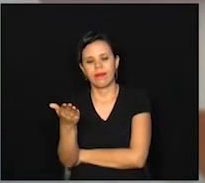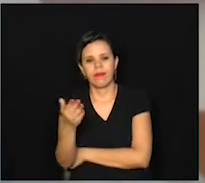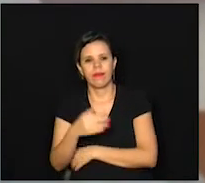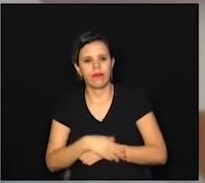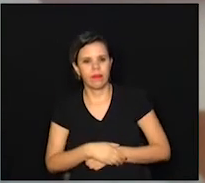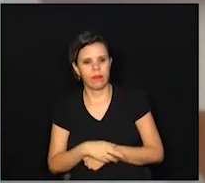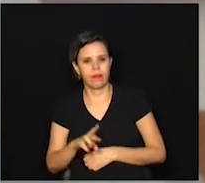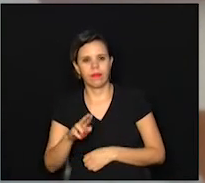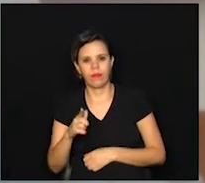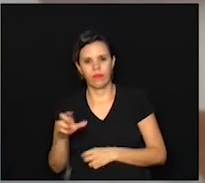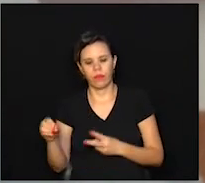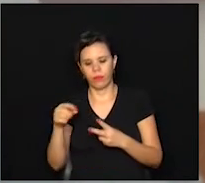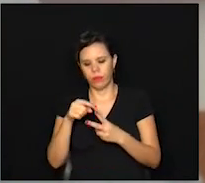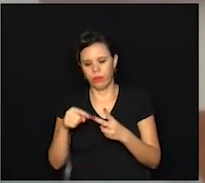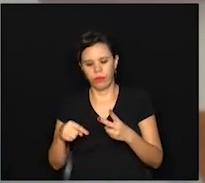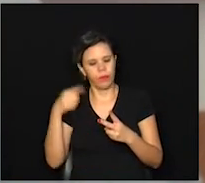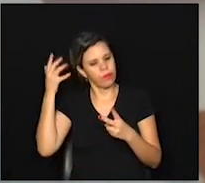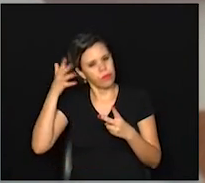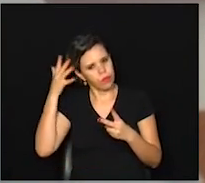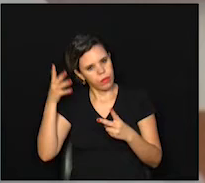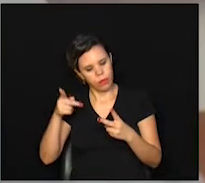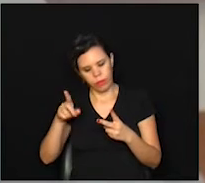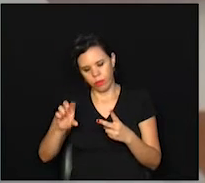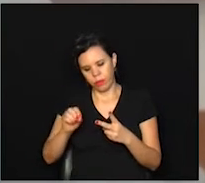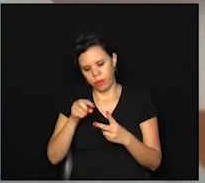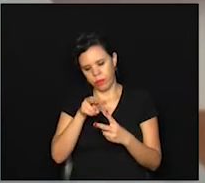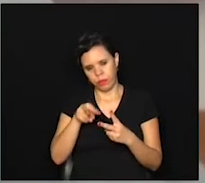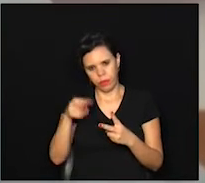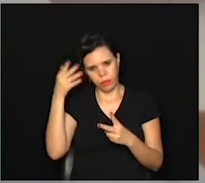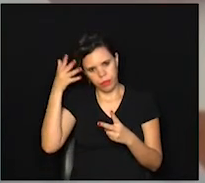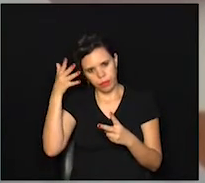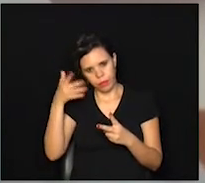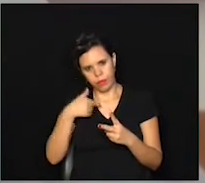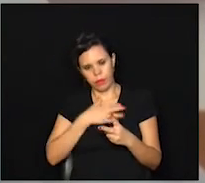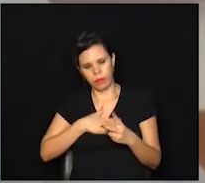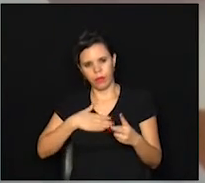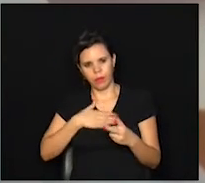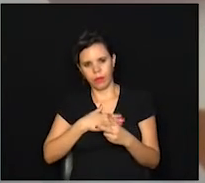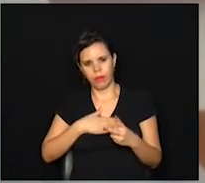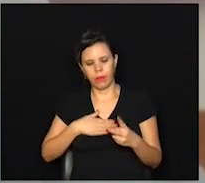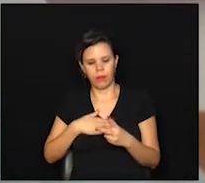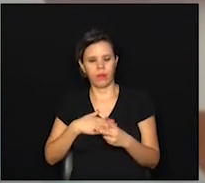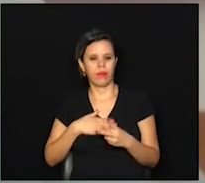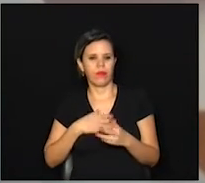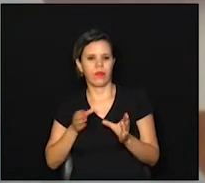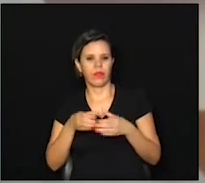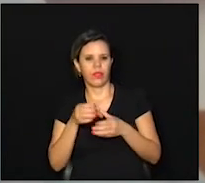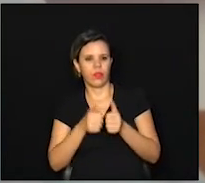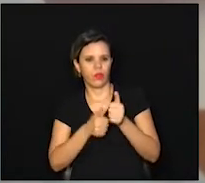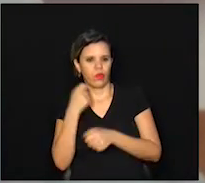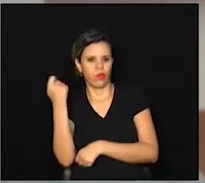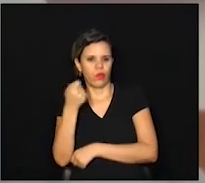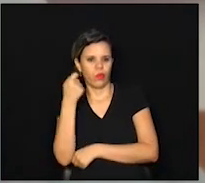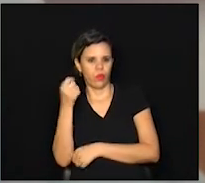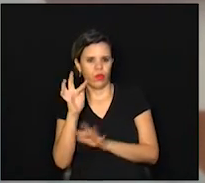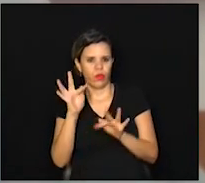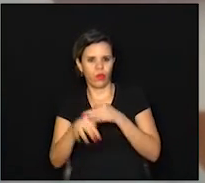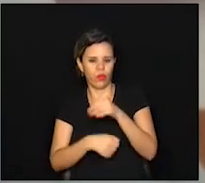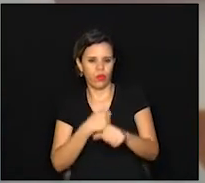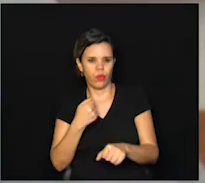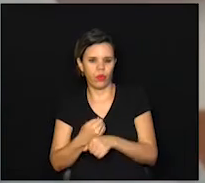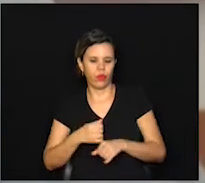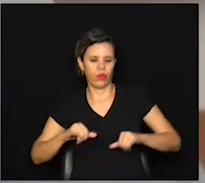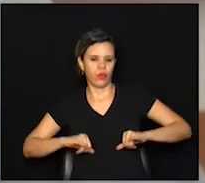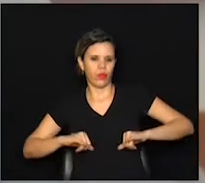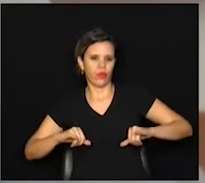para o Rogério e para o Paulo, pô, eu gosto do Inter, mas foi duro torcer para o Inter no final do ano, hein? Eu